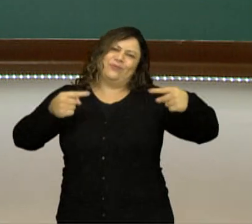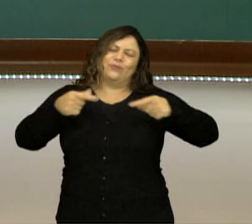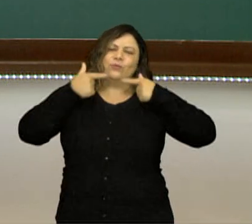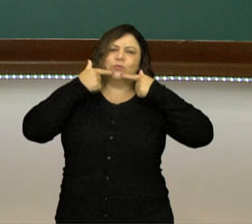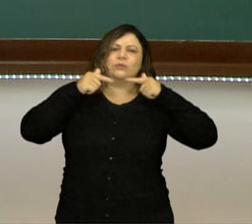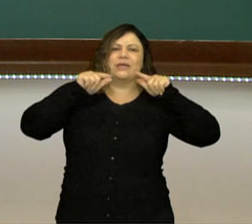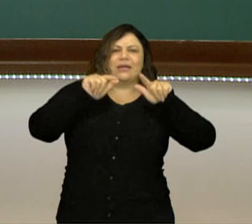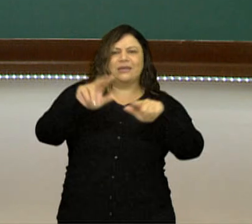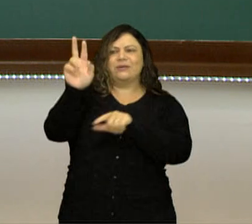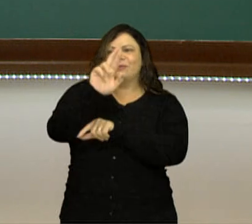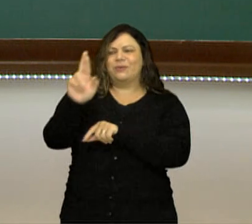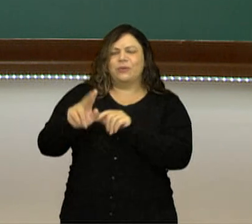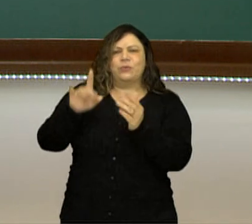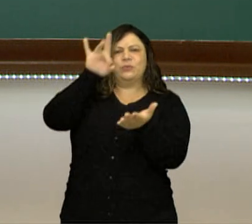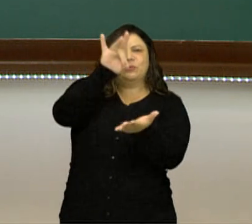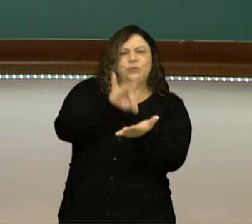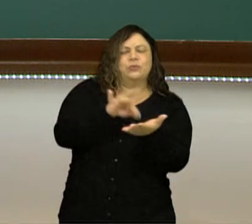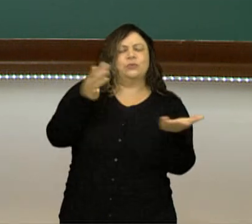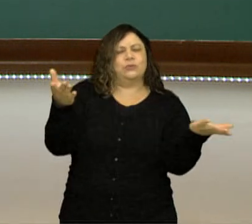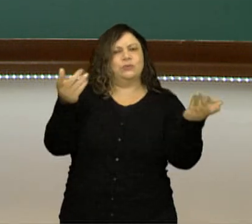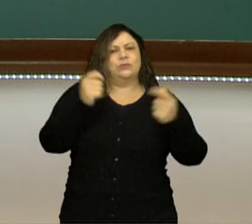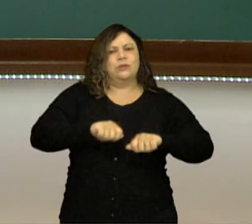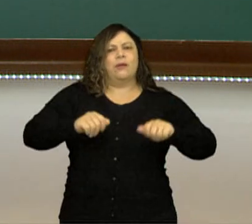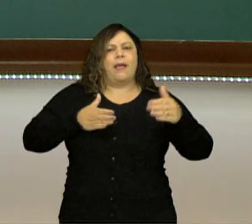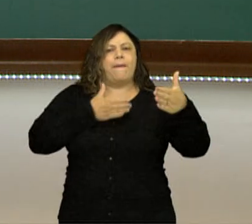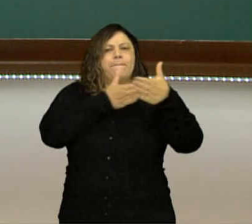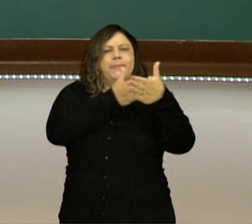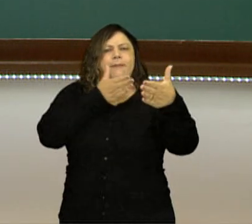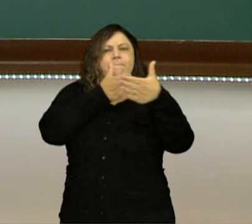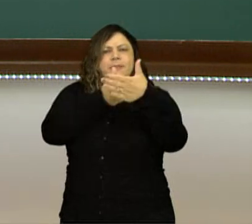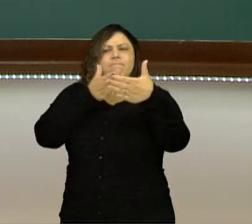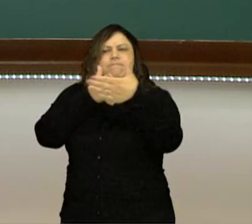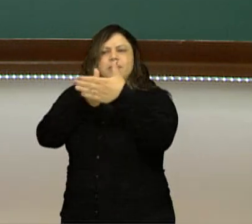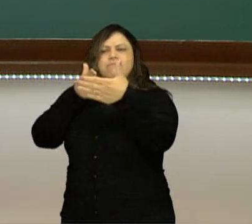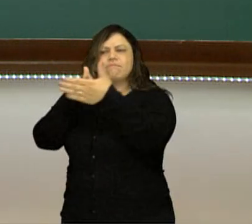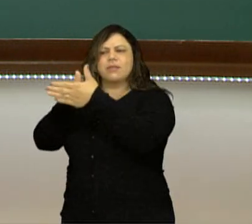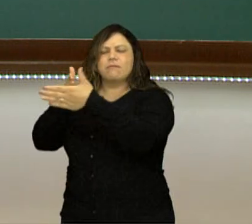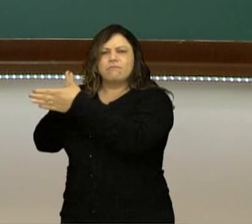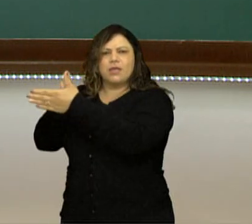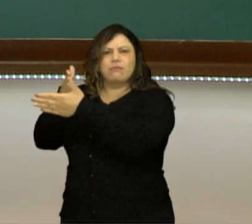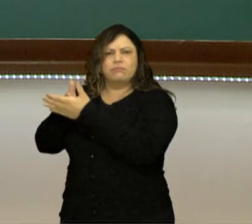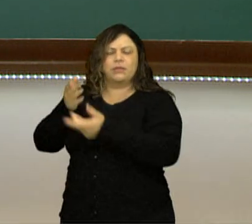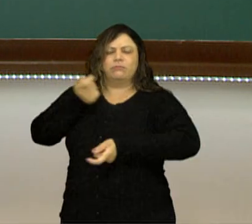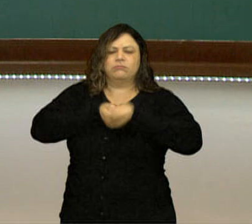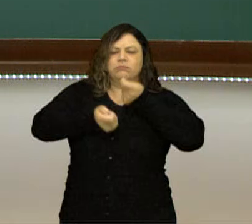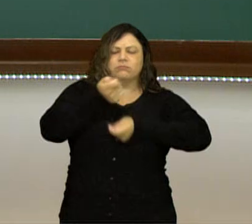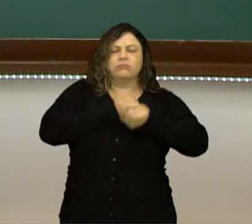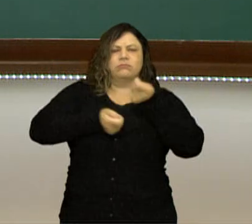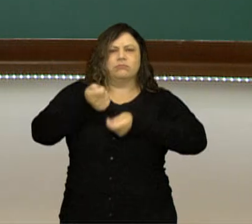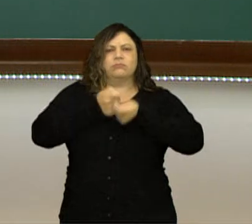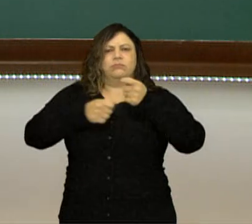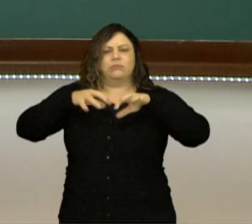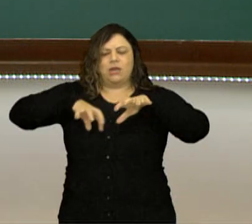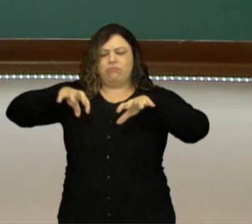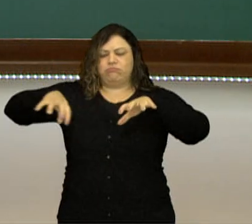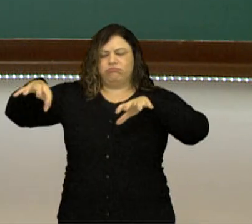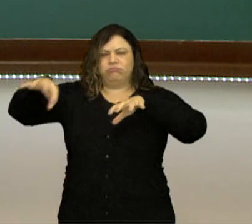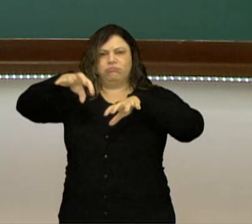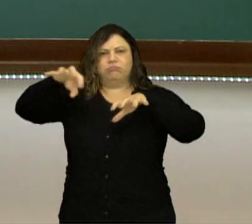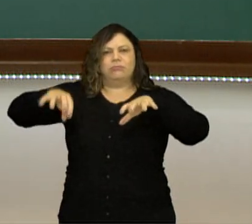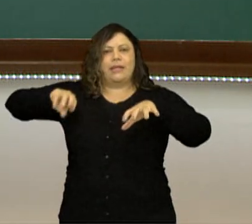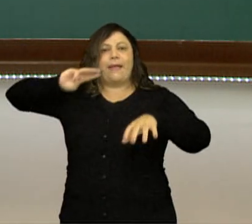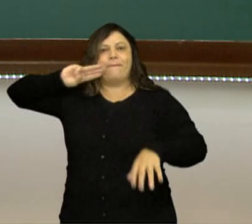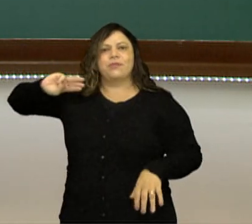país, o Stalin então promoveu uma série de bloqueios, de embargos econômicos à região da Ucrânia, que resultou em milhões de